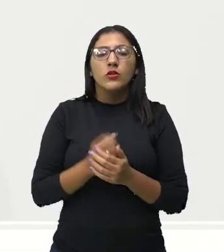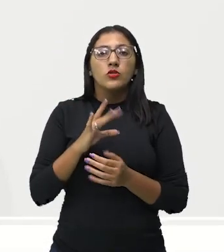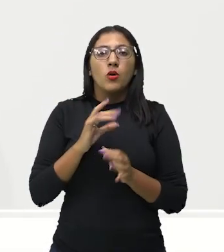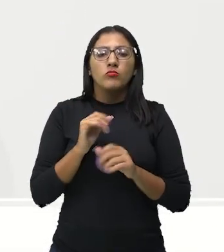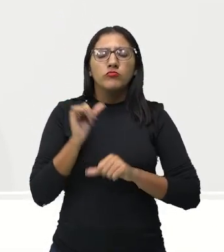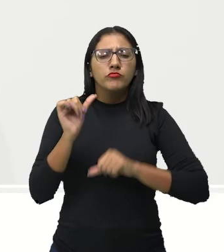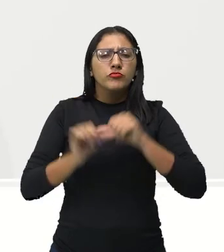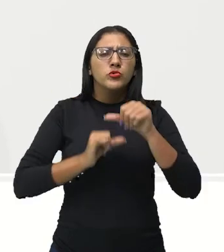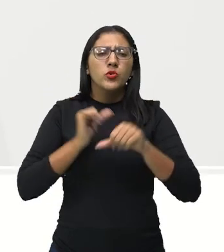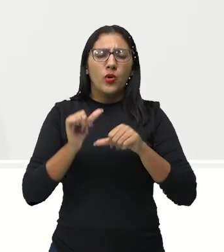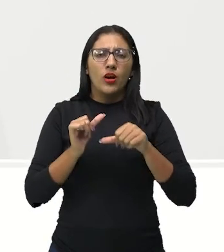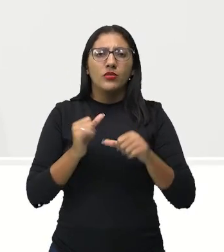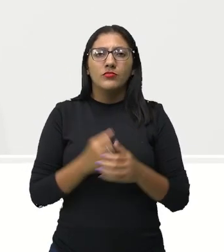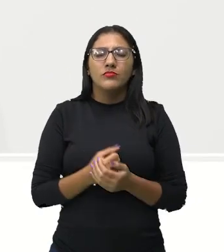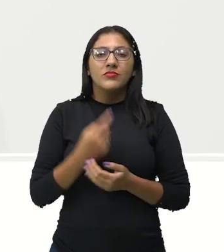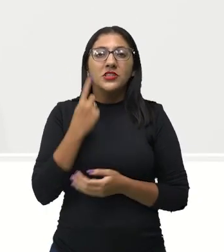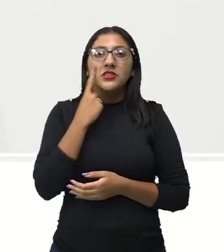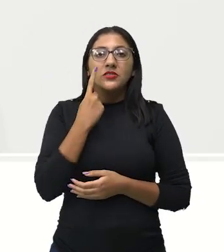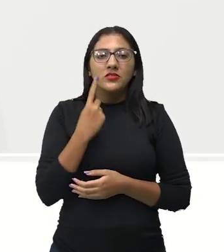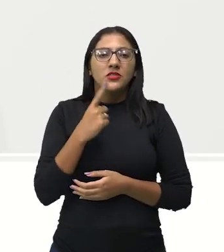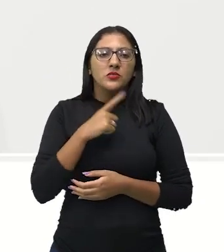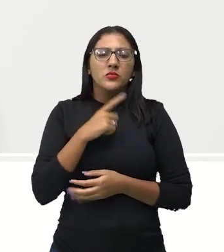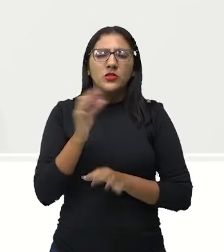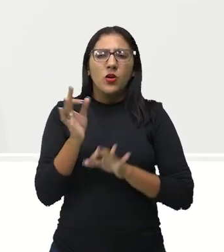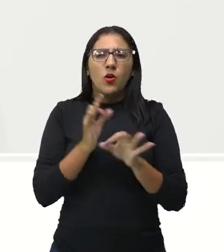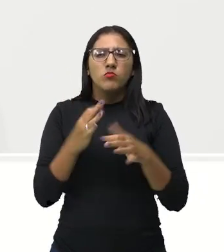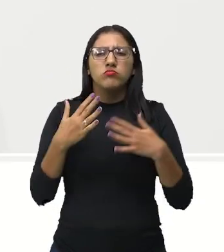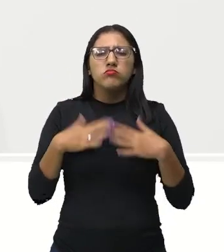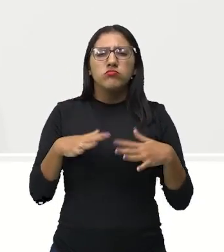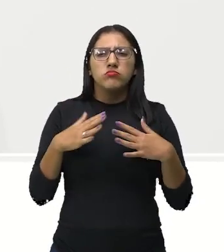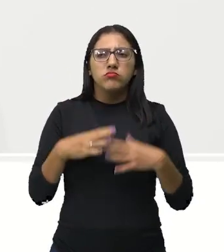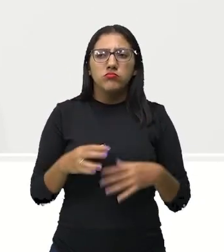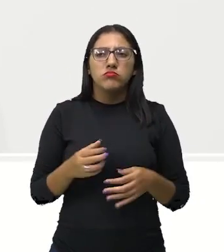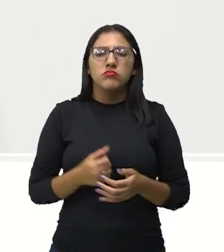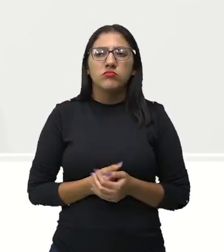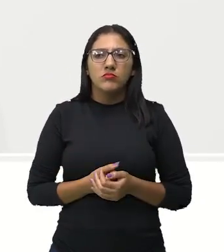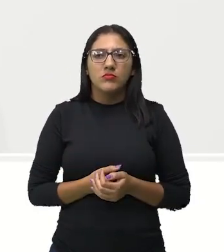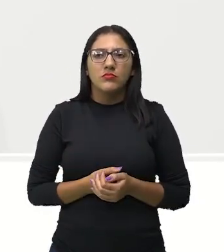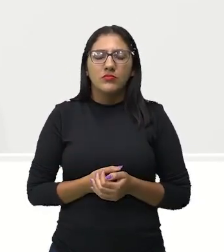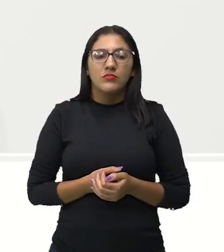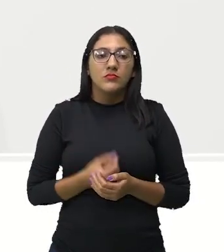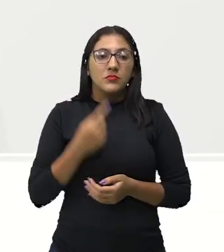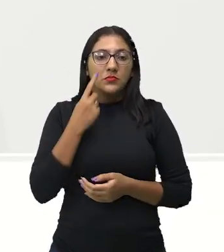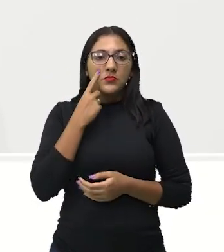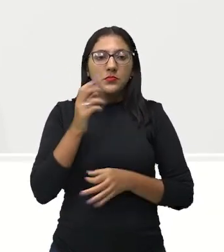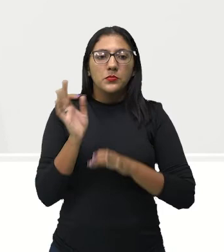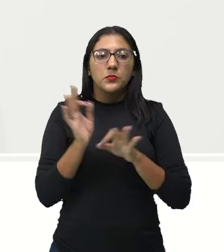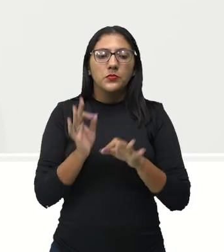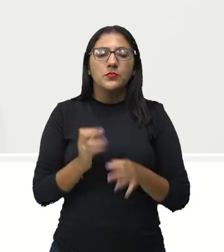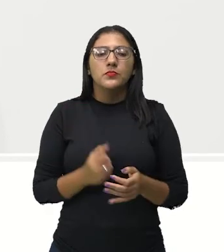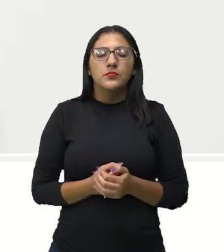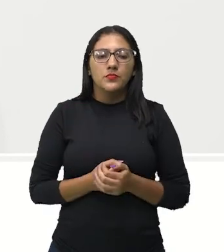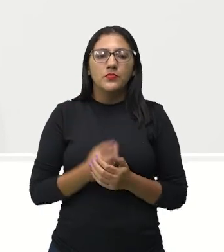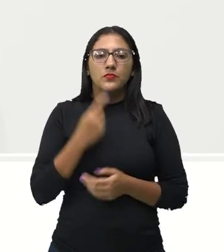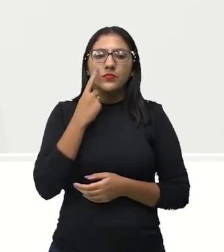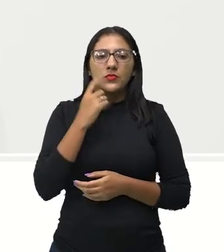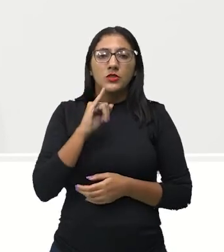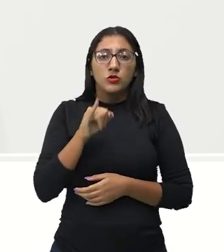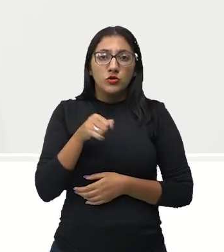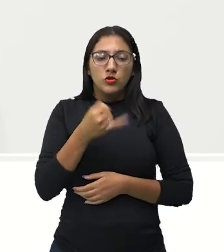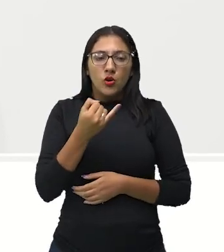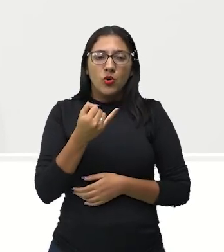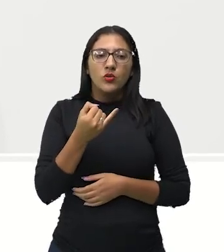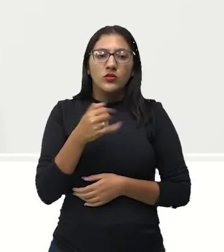substituir na fórmula. Veja só como vai ficar bem tranquilo. Vou colocar a fórmula aqui, ó. O juro é